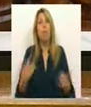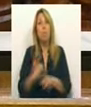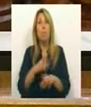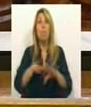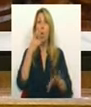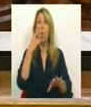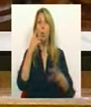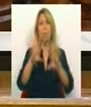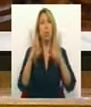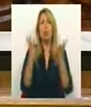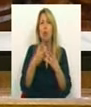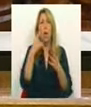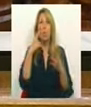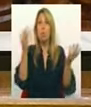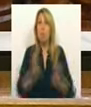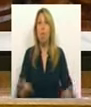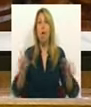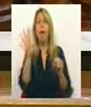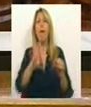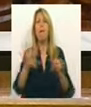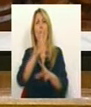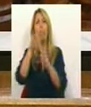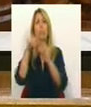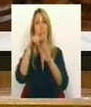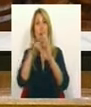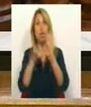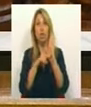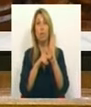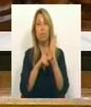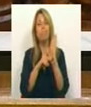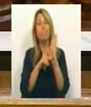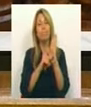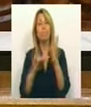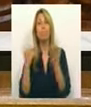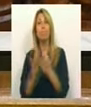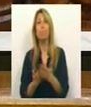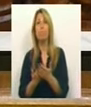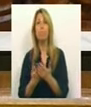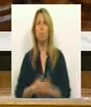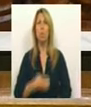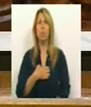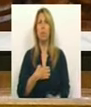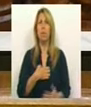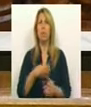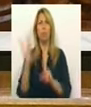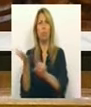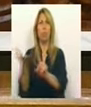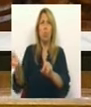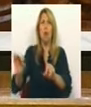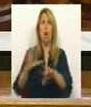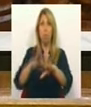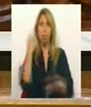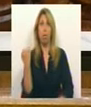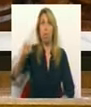desconhecimento generalizado sobre os mecanismos de inclusão nas referidas listas, tem gerado um sentimento de impunidade face às violações